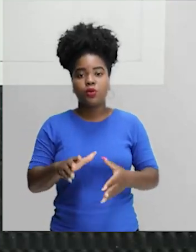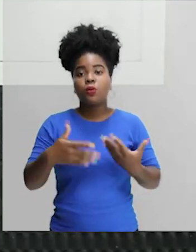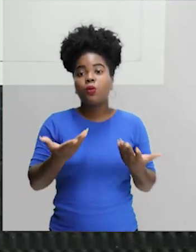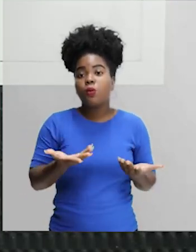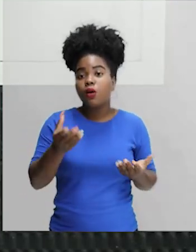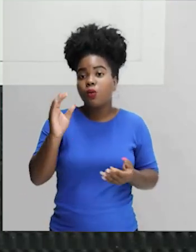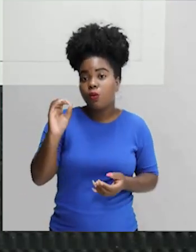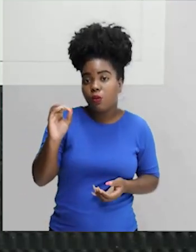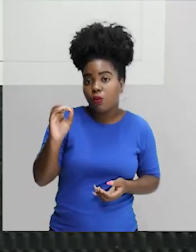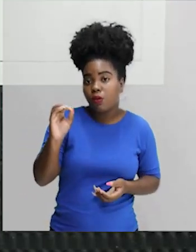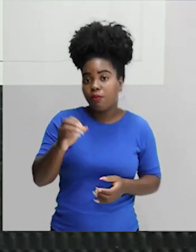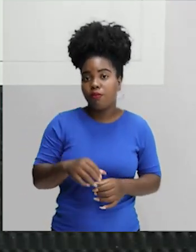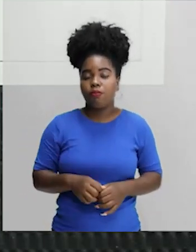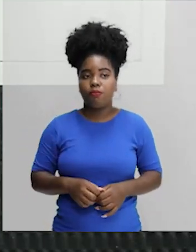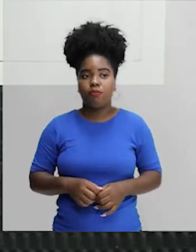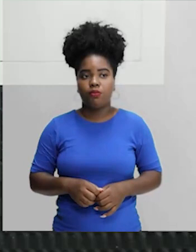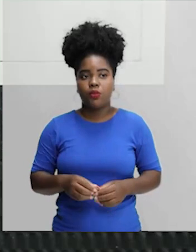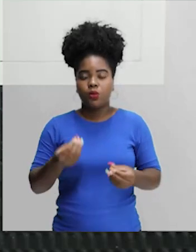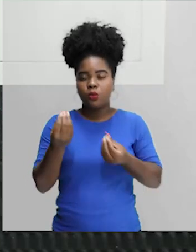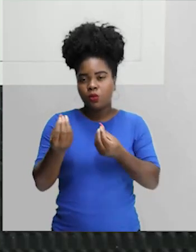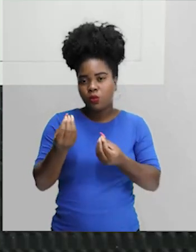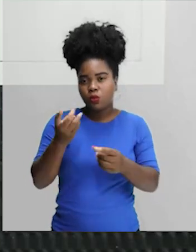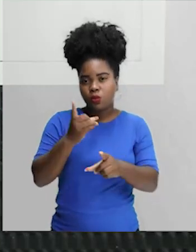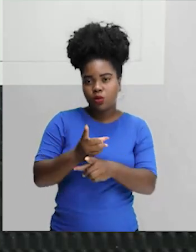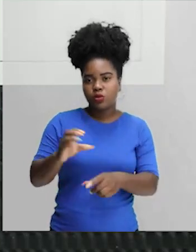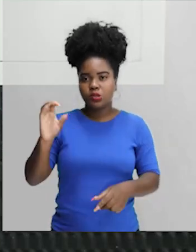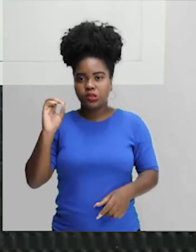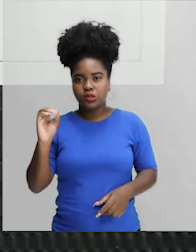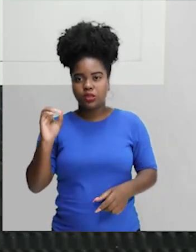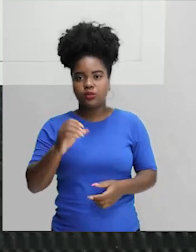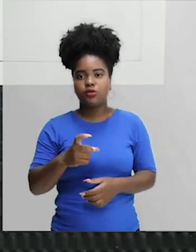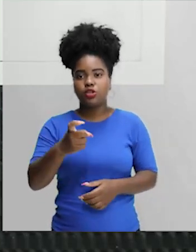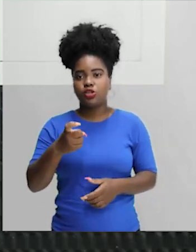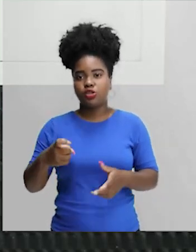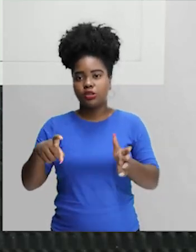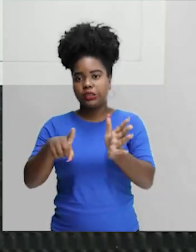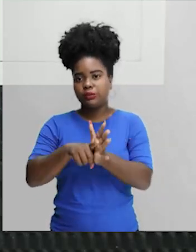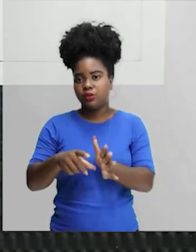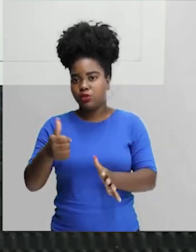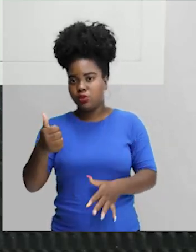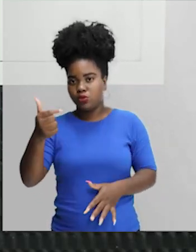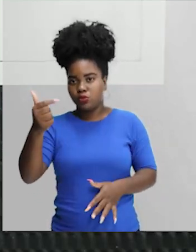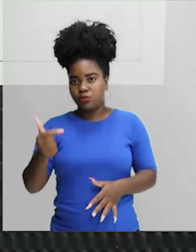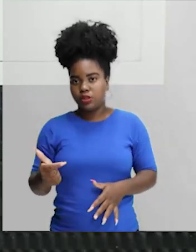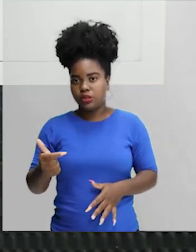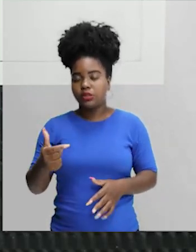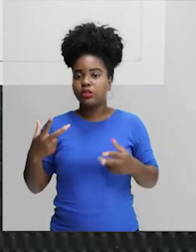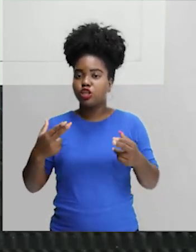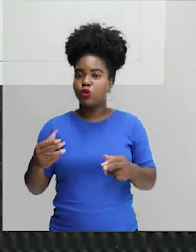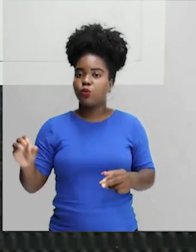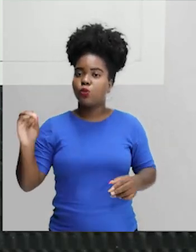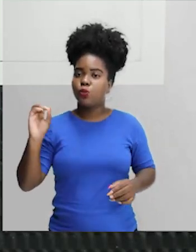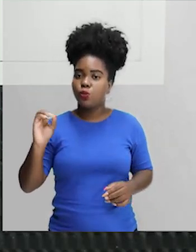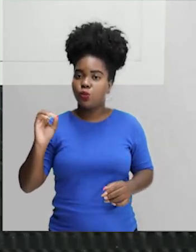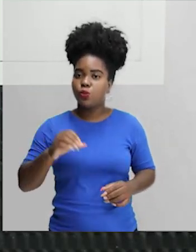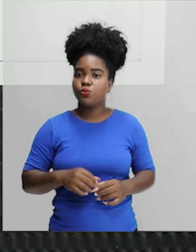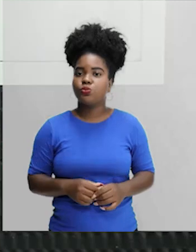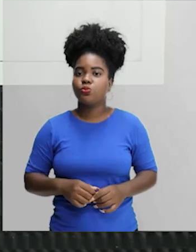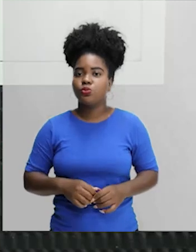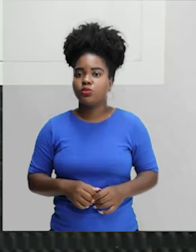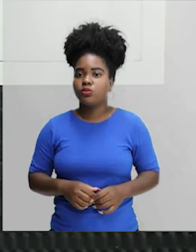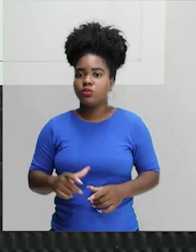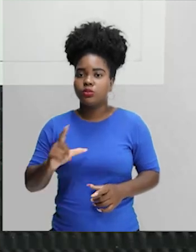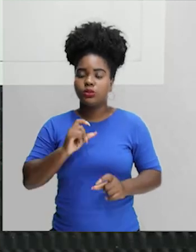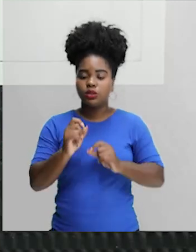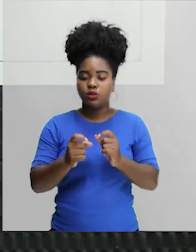zero? Como é que eu obtenho zero raiz? X menos 1 meio igual a 0. Você vai